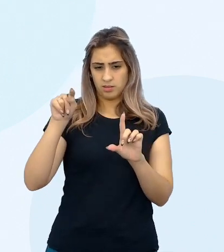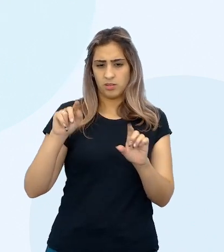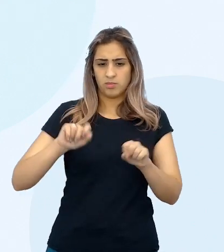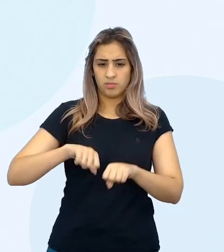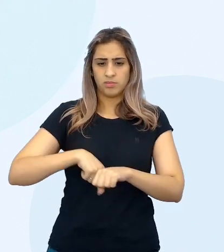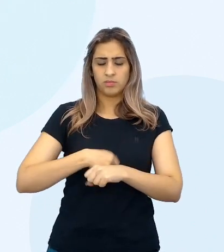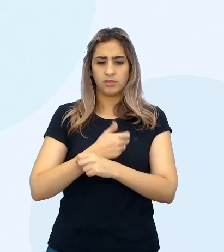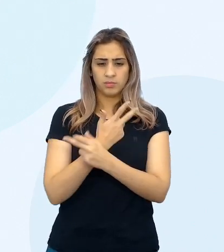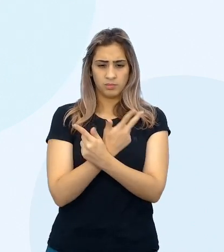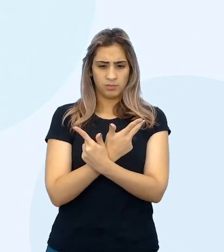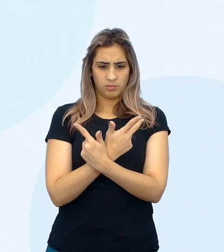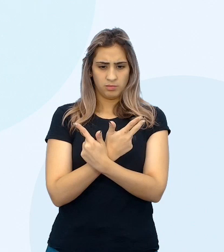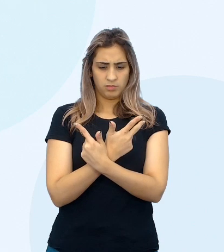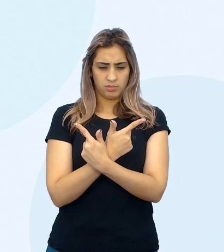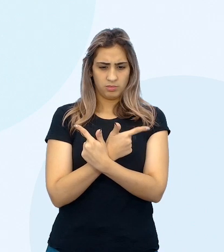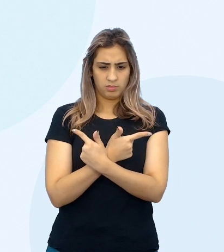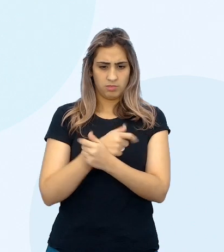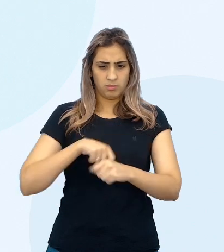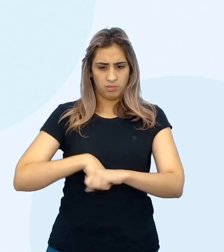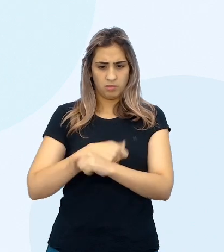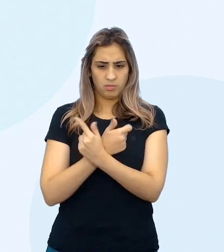aparecendo uma equação, ó. Y igual a